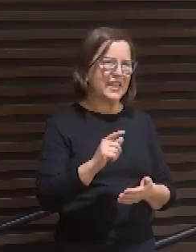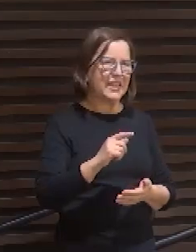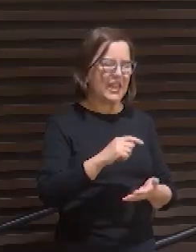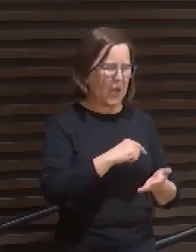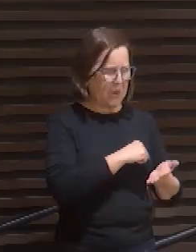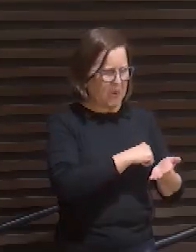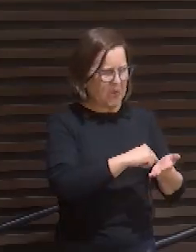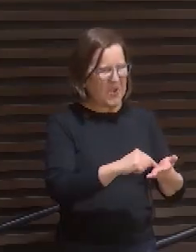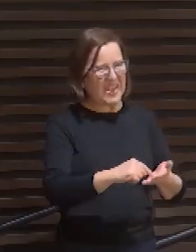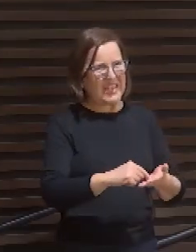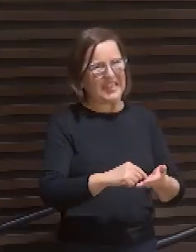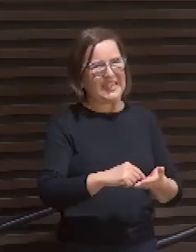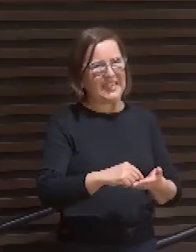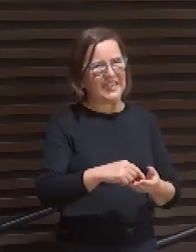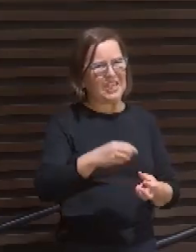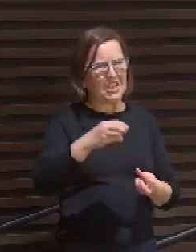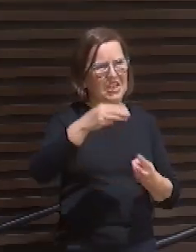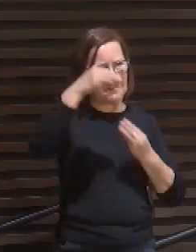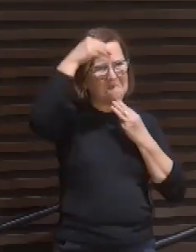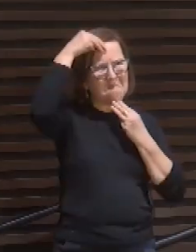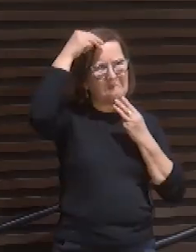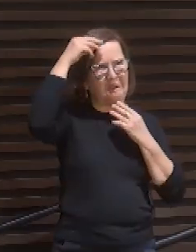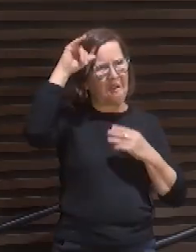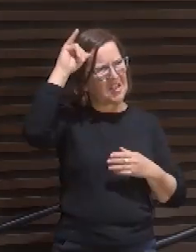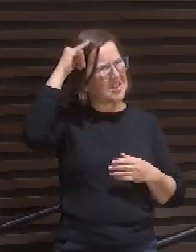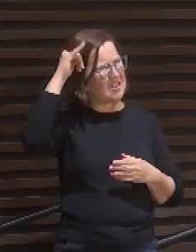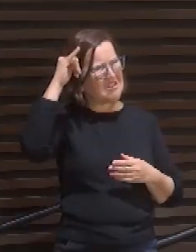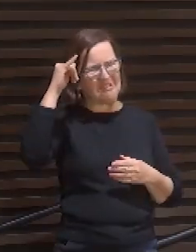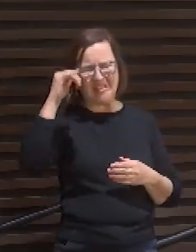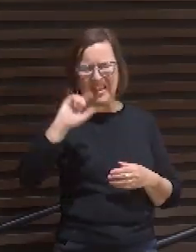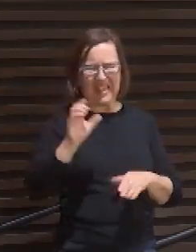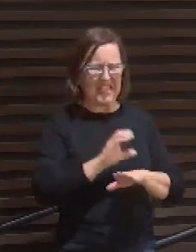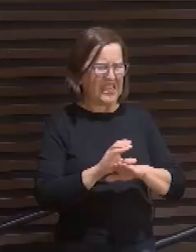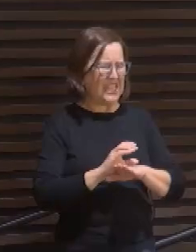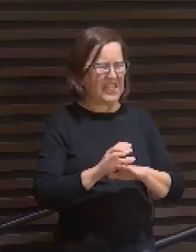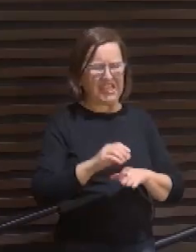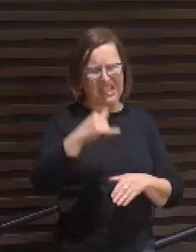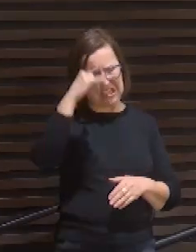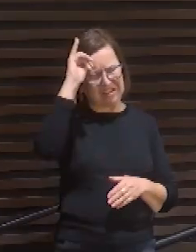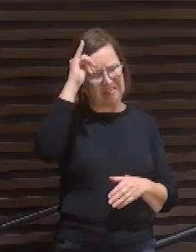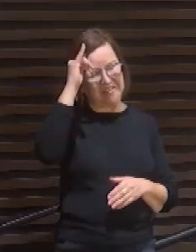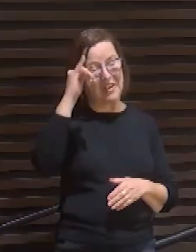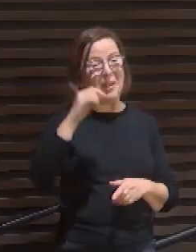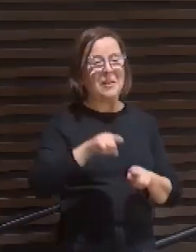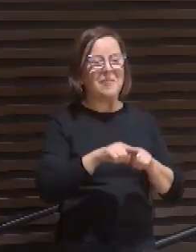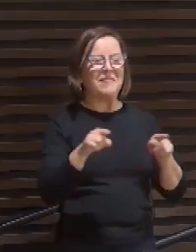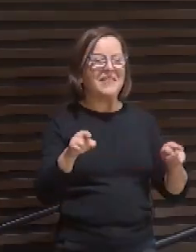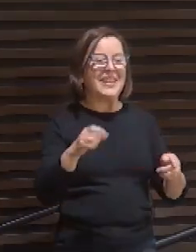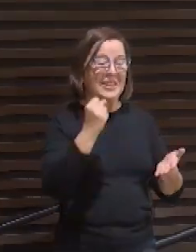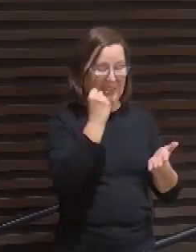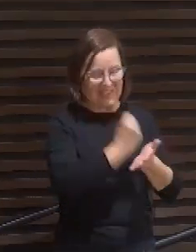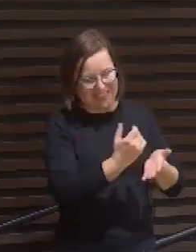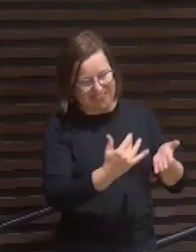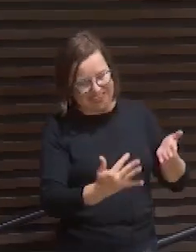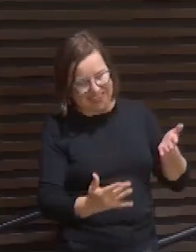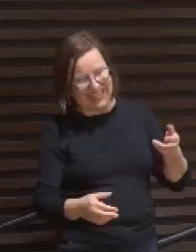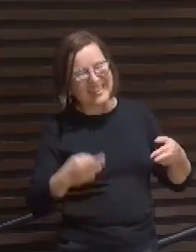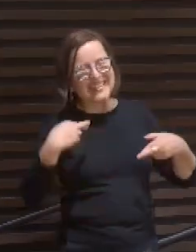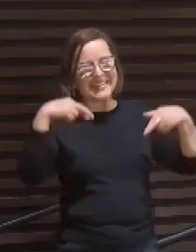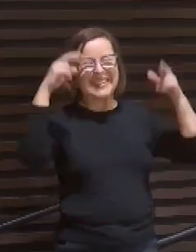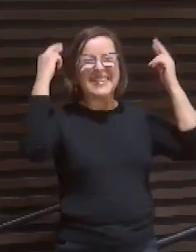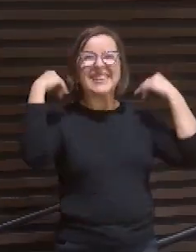cinza da novilha vermelha, mas é o sangue do Cordeiro de Deus,